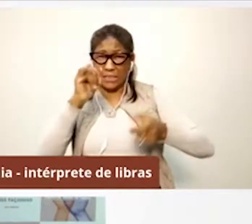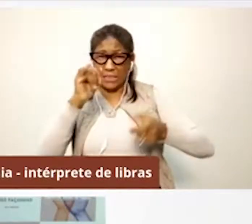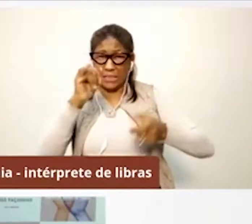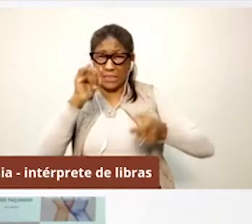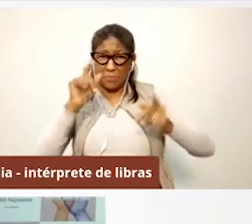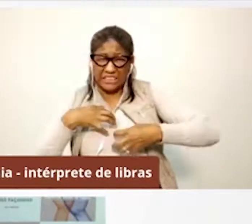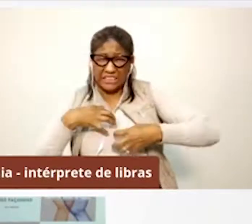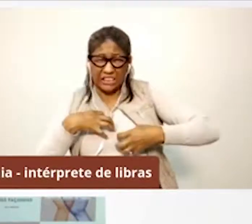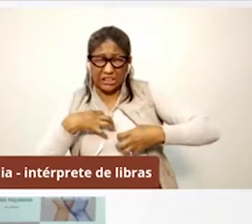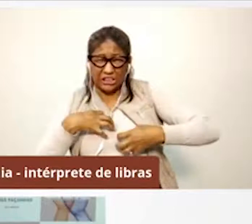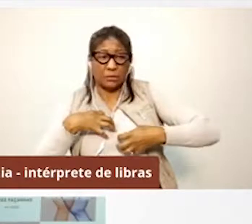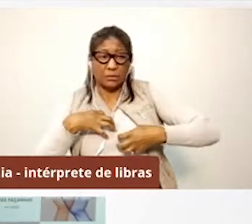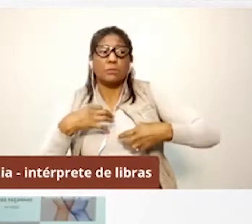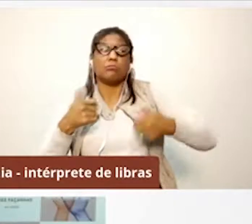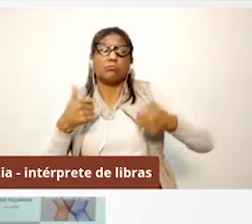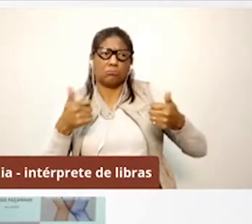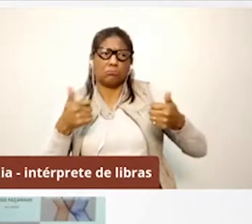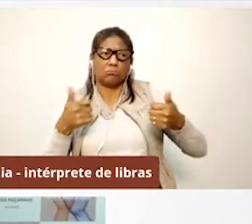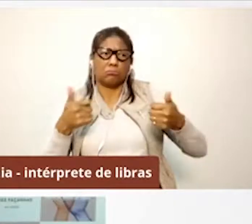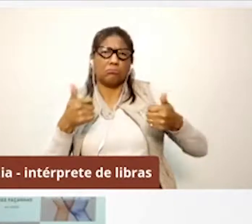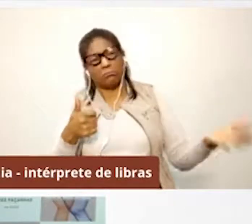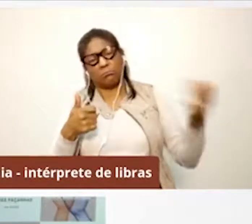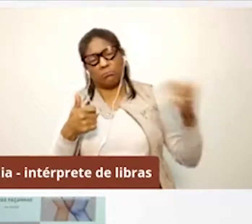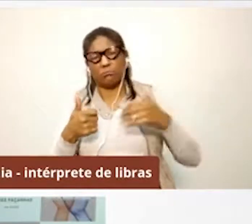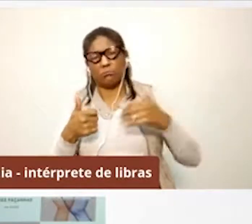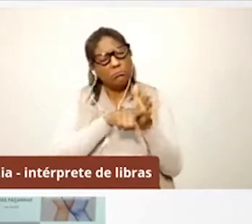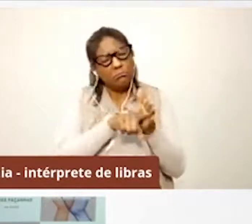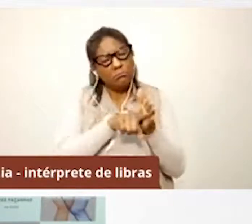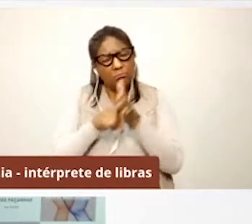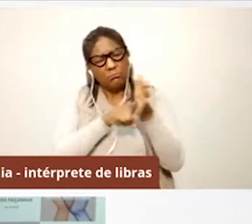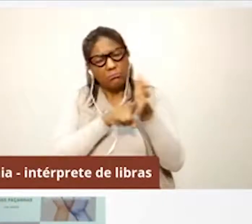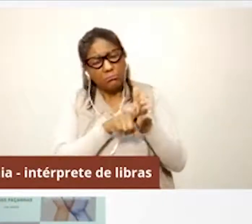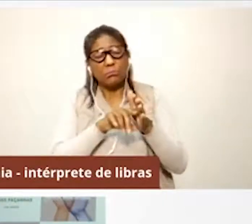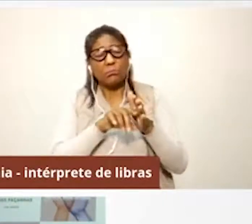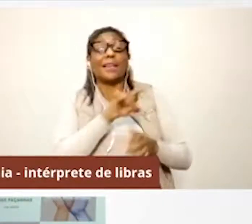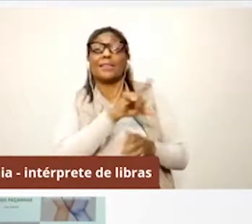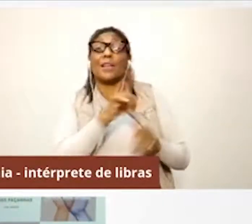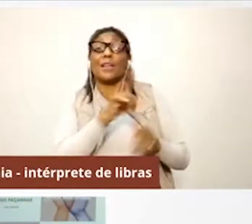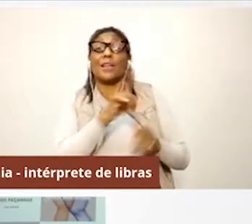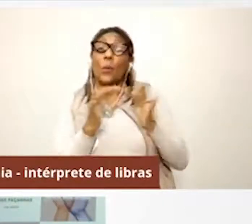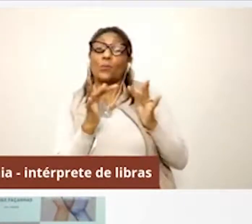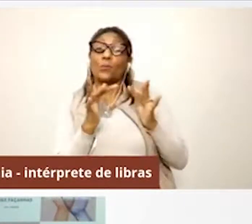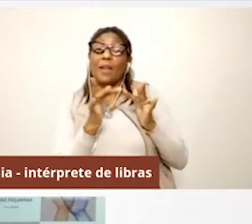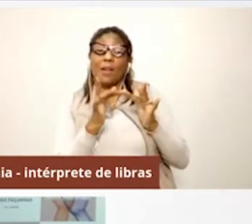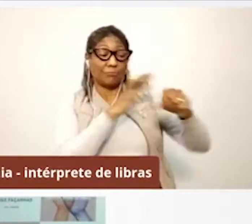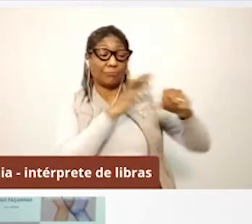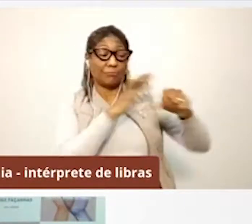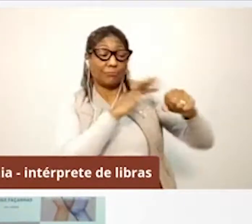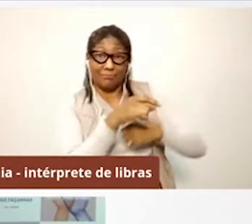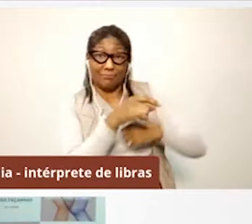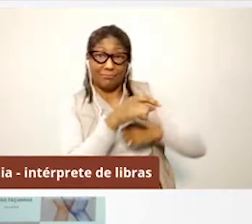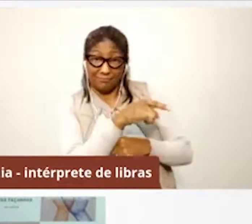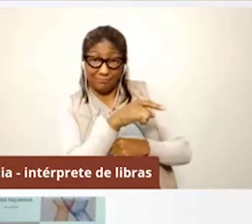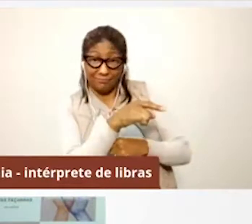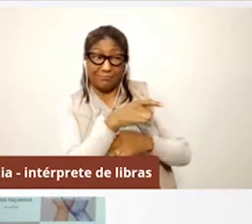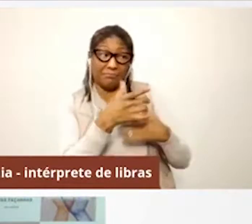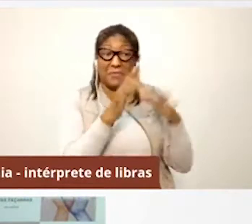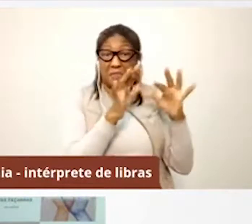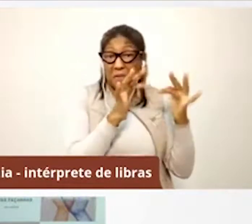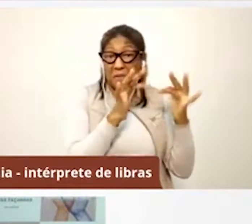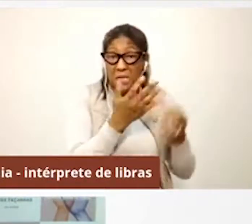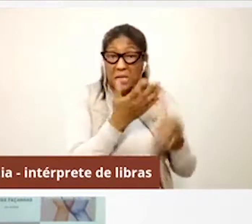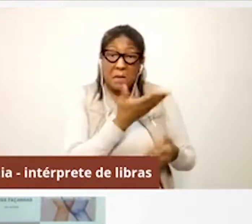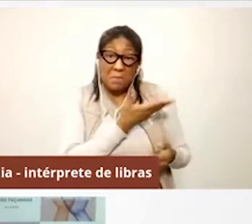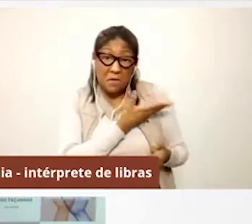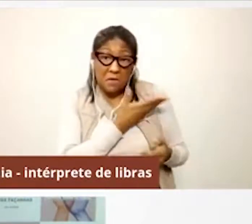espaço, digamos, de um sintomático, ou seja, os contatantes também serão testados. E não só